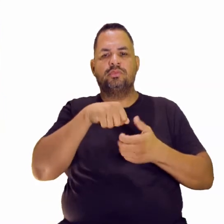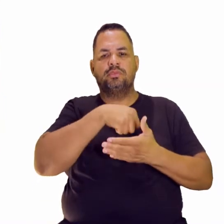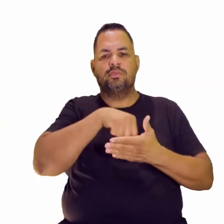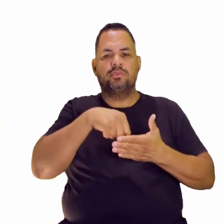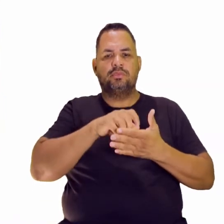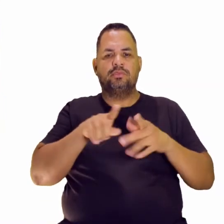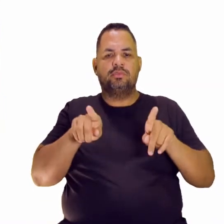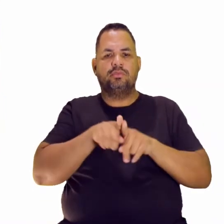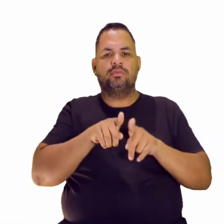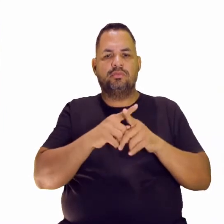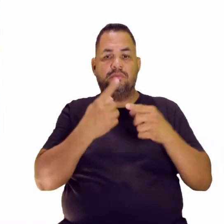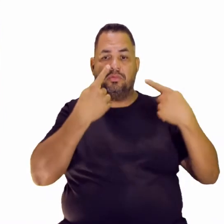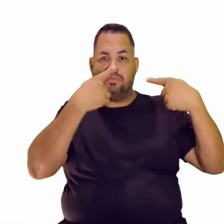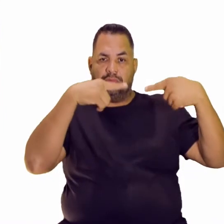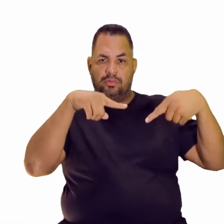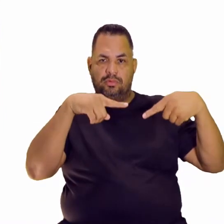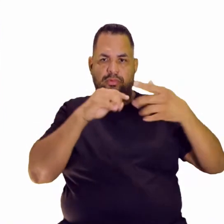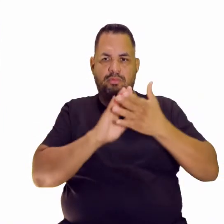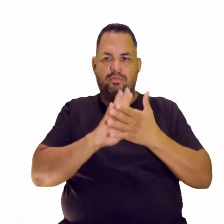artigo defendendo